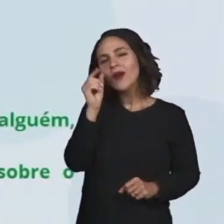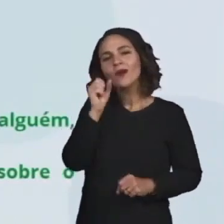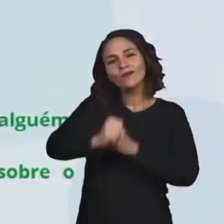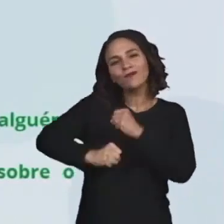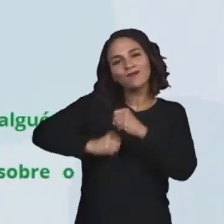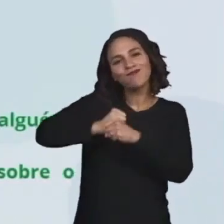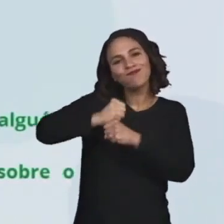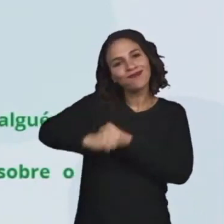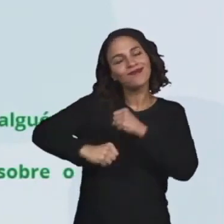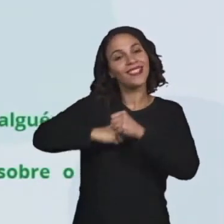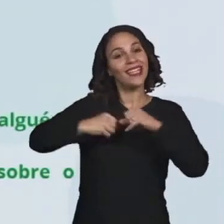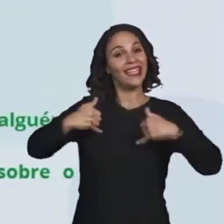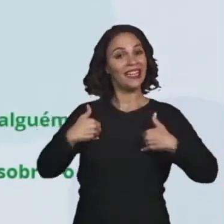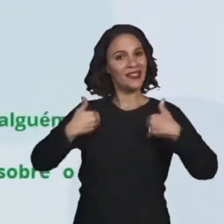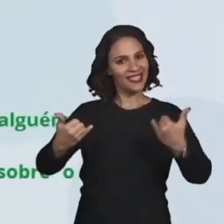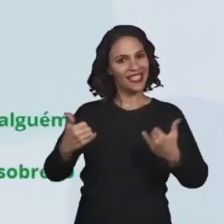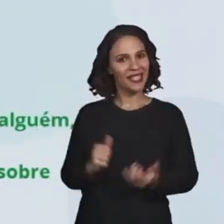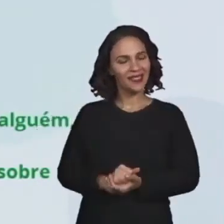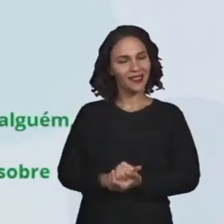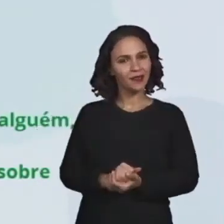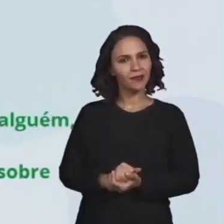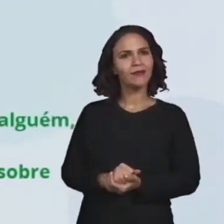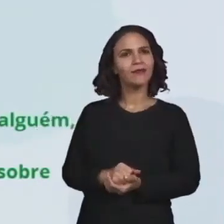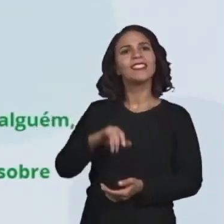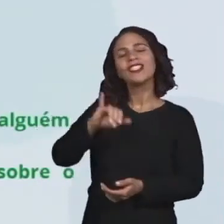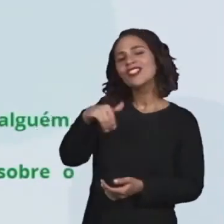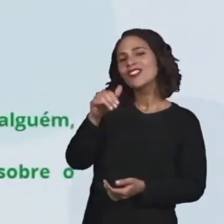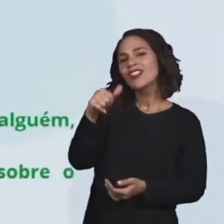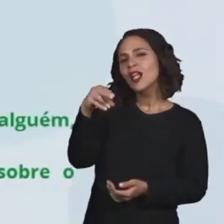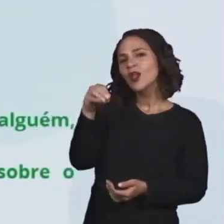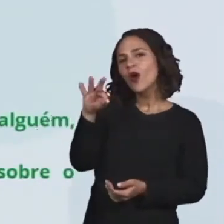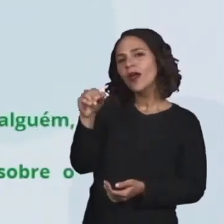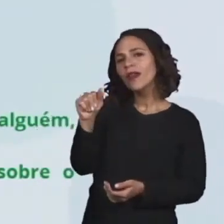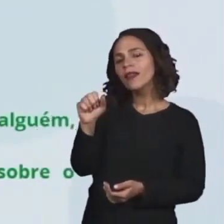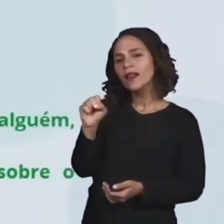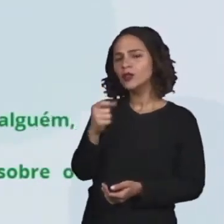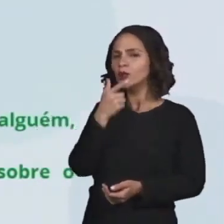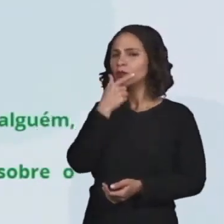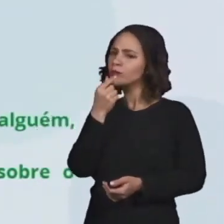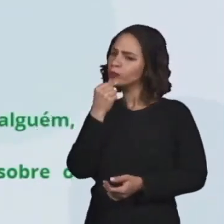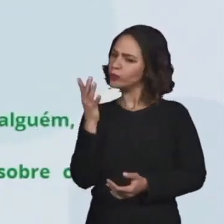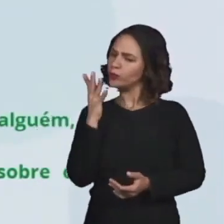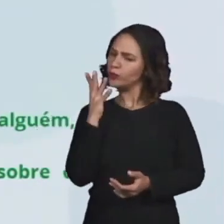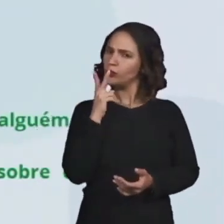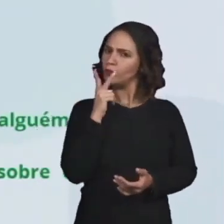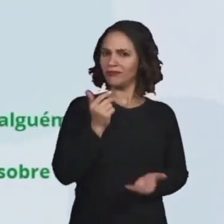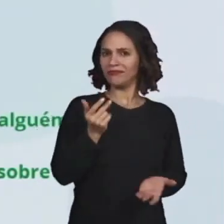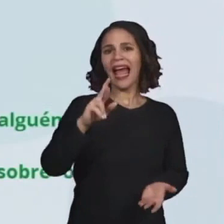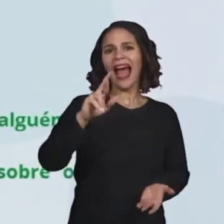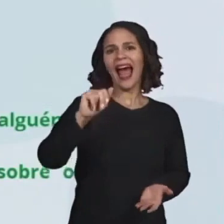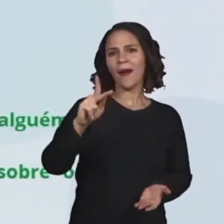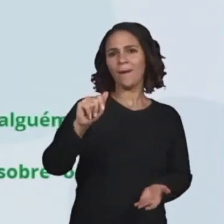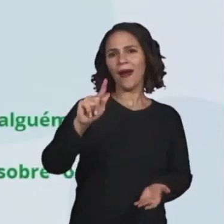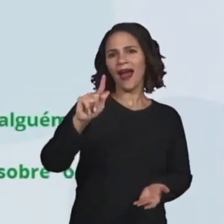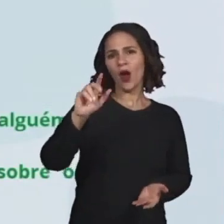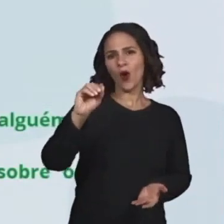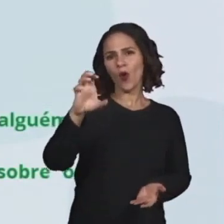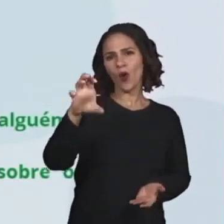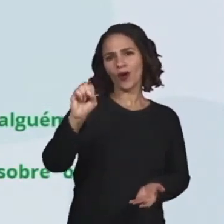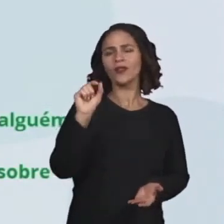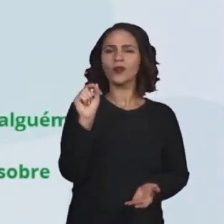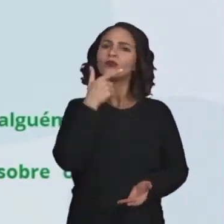dizer fazer aniversário. E genotas? Rapazes elegantes. Rapagões era fácil.